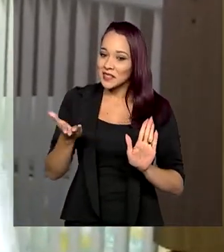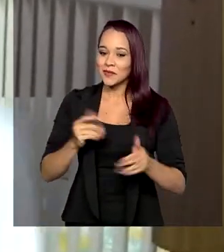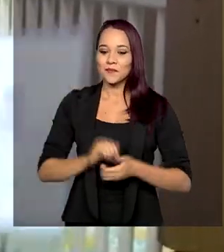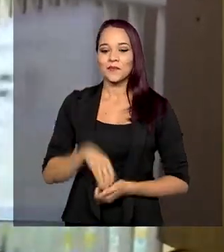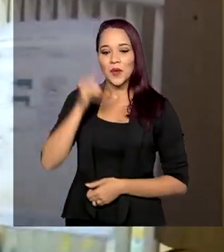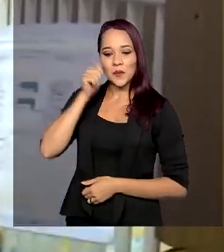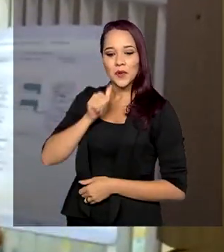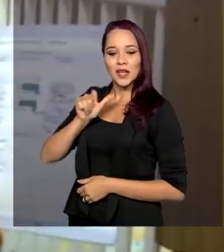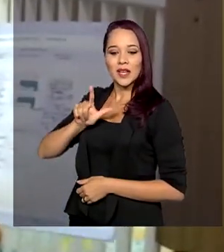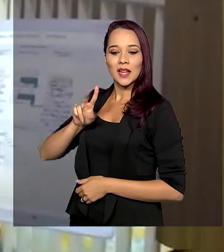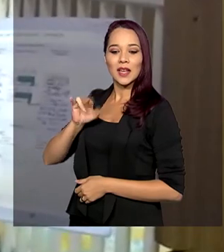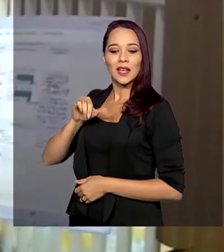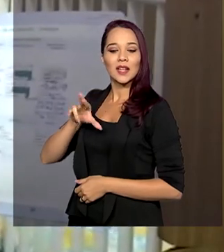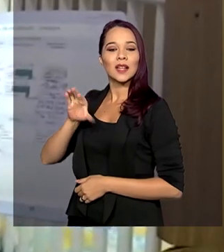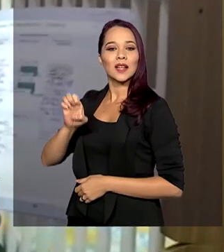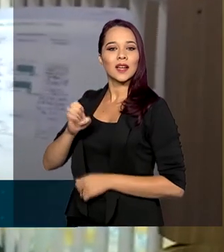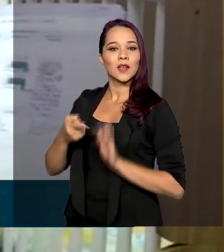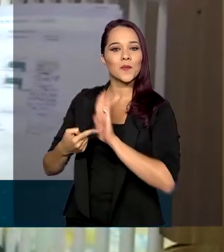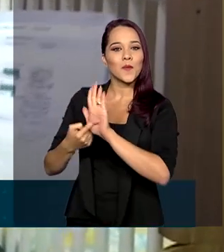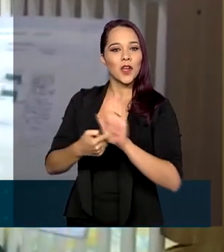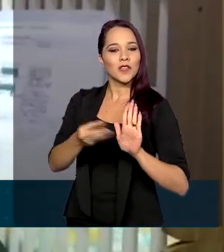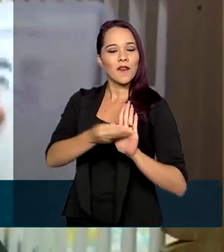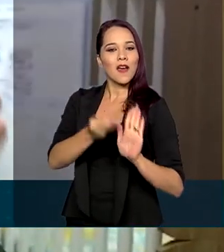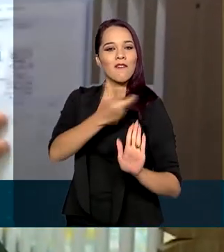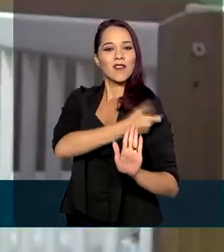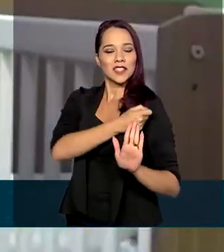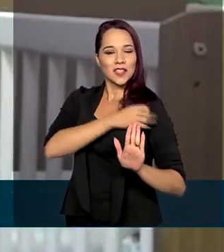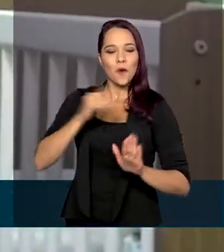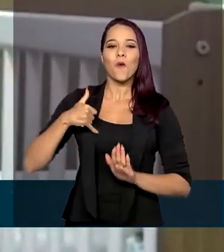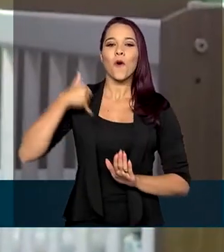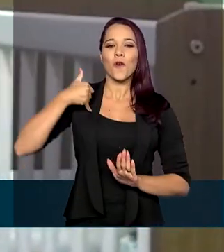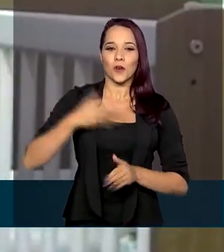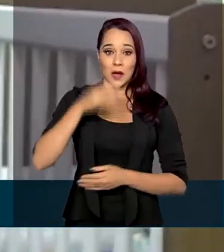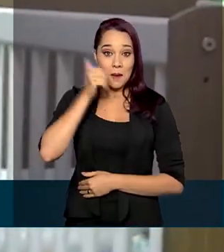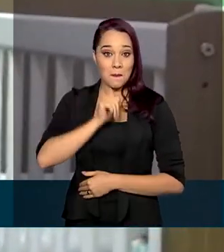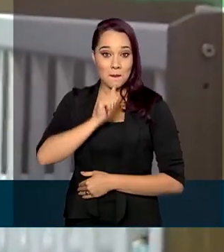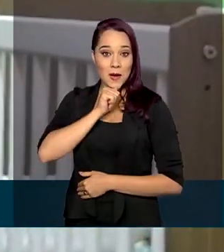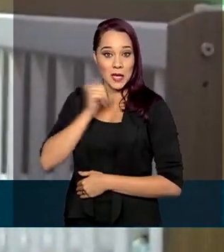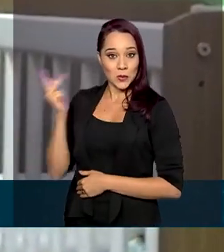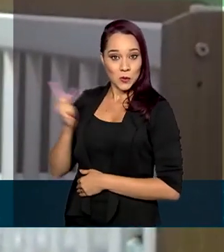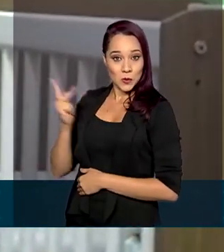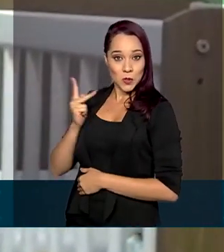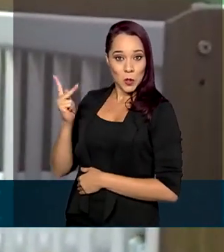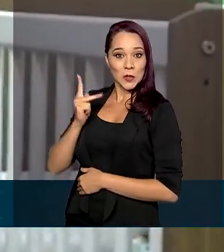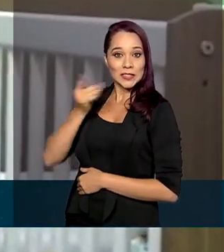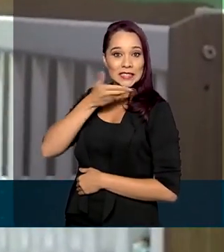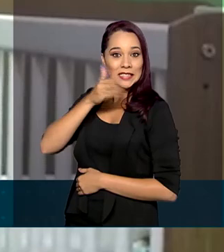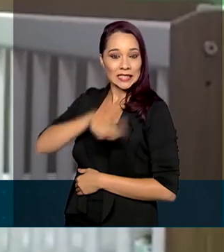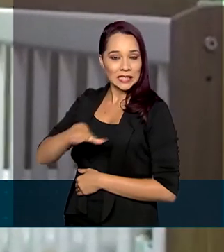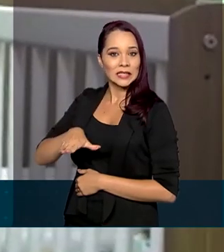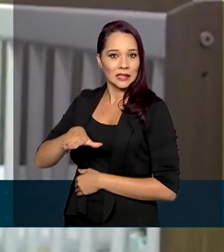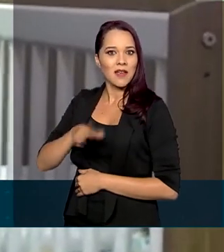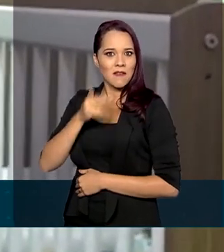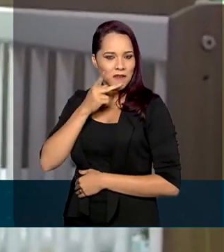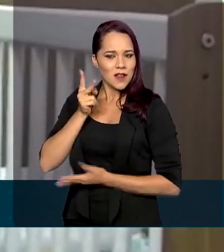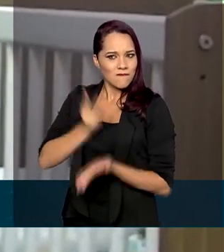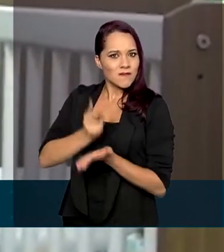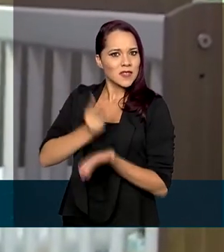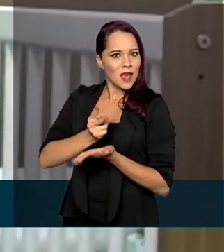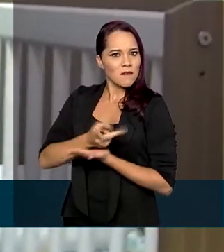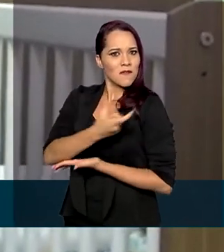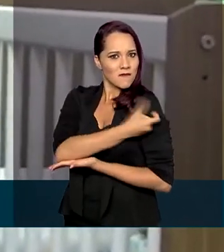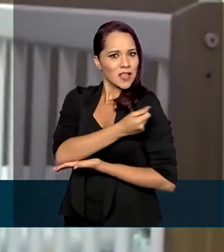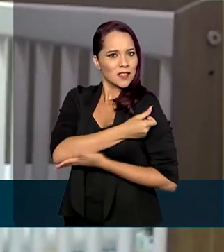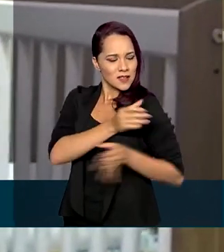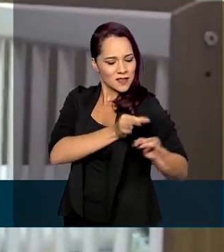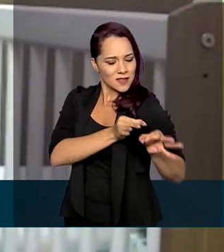Leilane exibe o cartão de vacina dos filhos com orgulho. Mãe de Maria Alice e do Joaquim, ela conta que manteve as vacinas